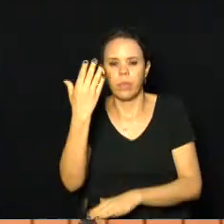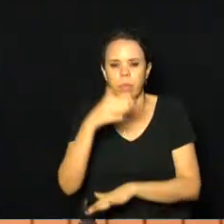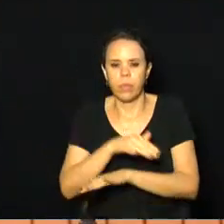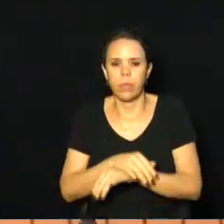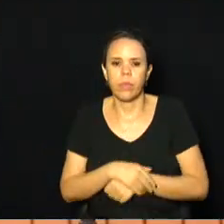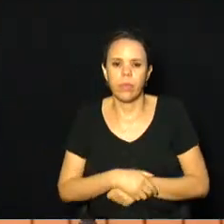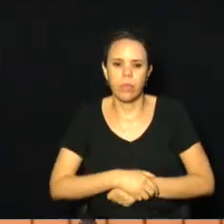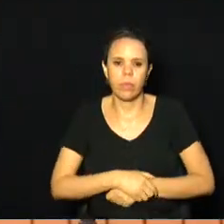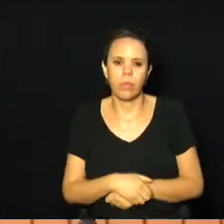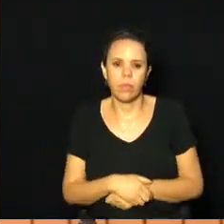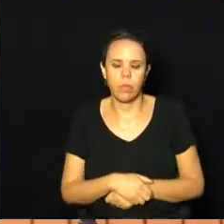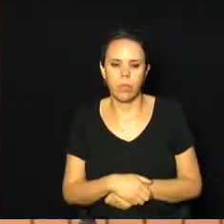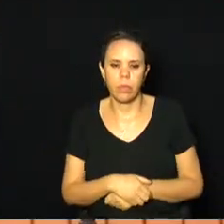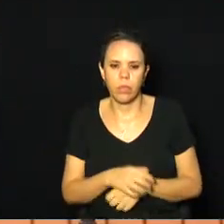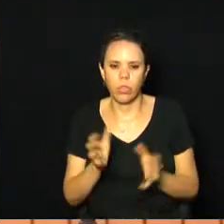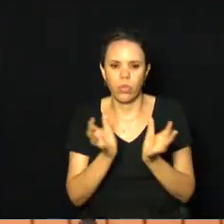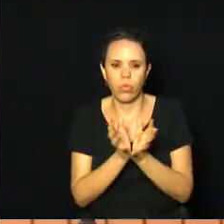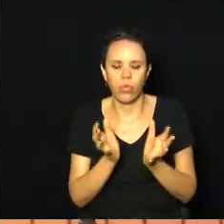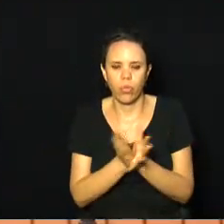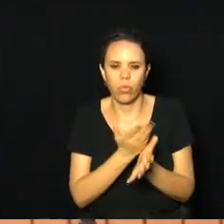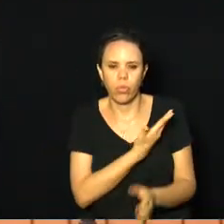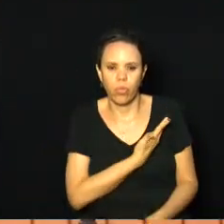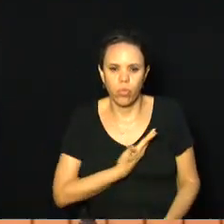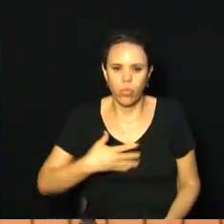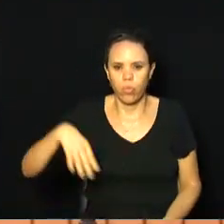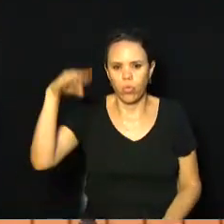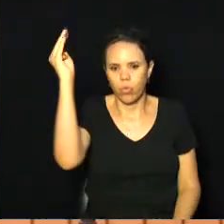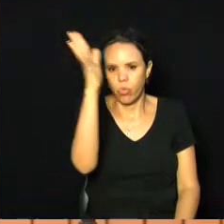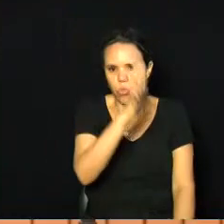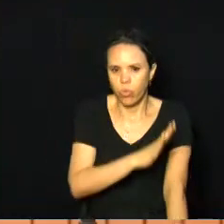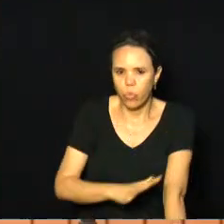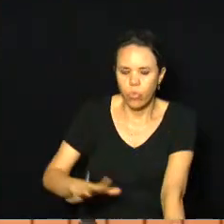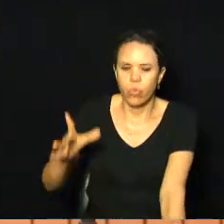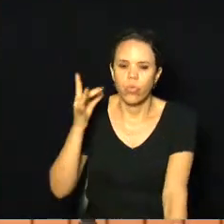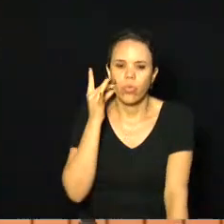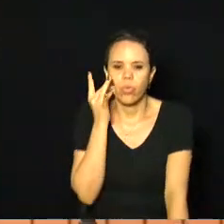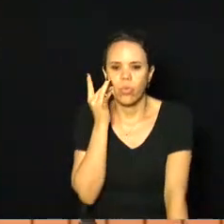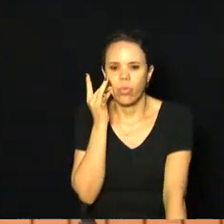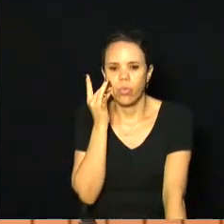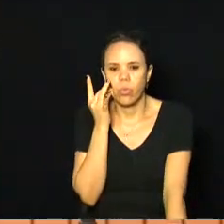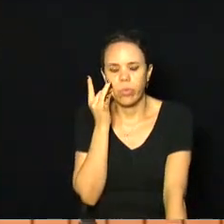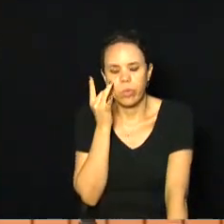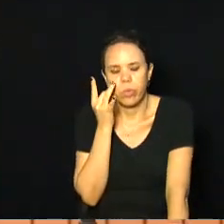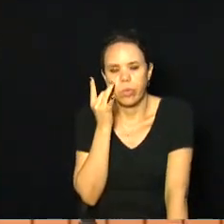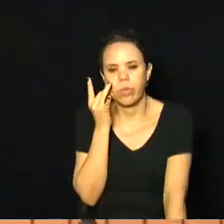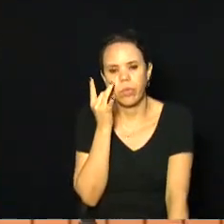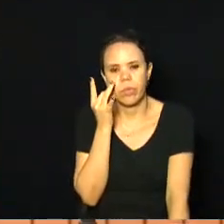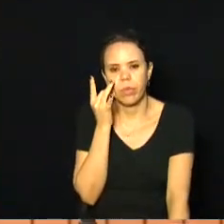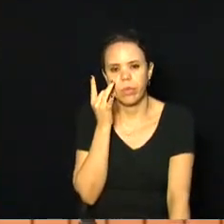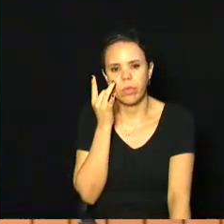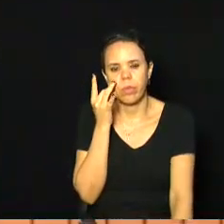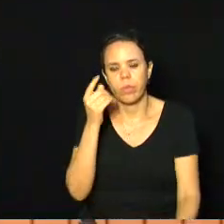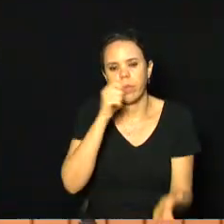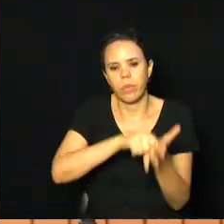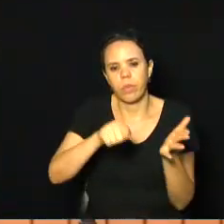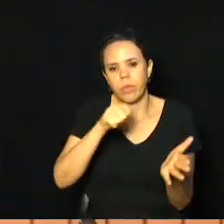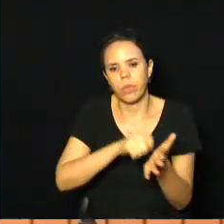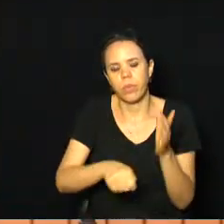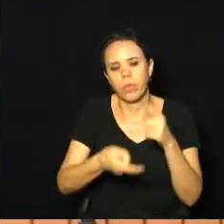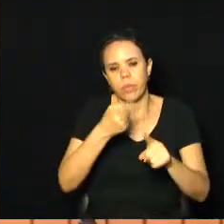O Comitê de Governadores do Brasil, que está presente lá, né, estão assinando